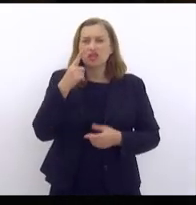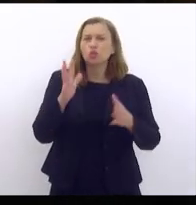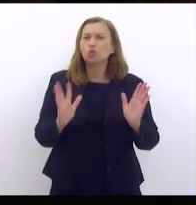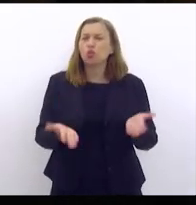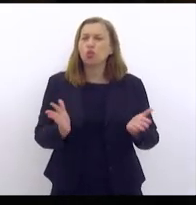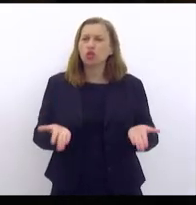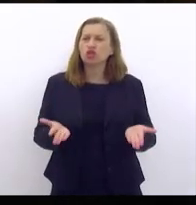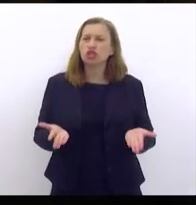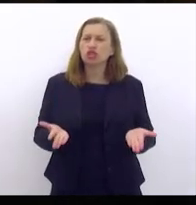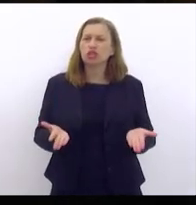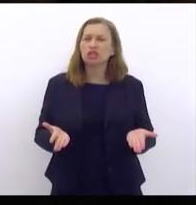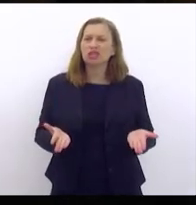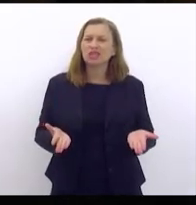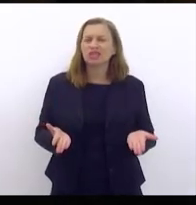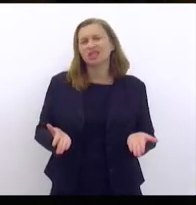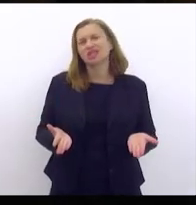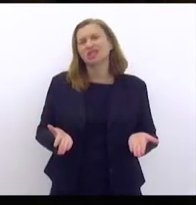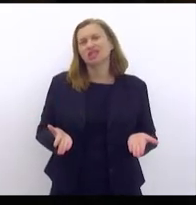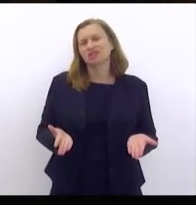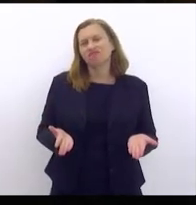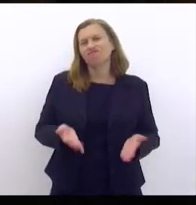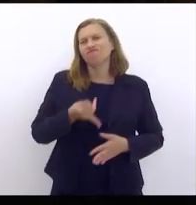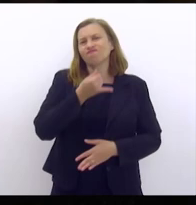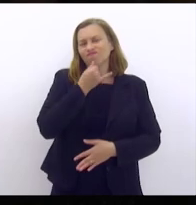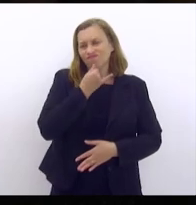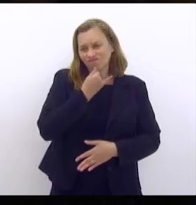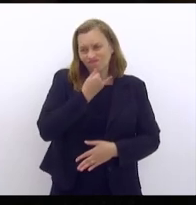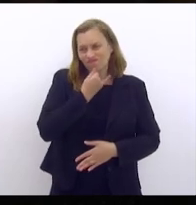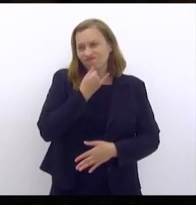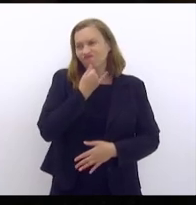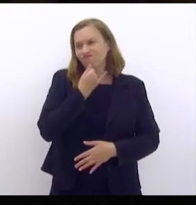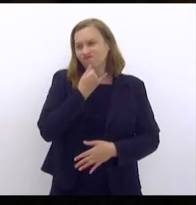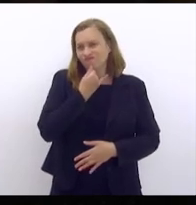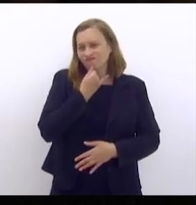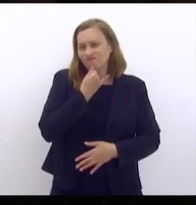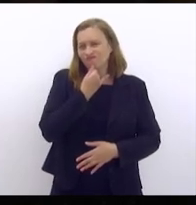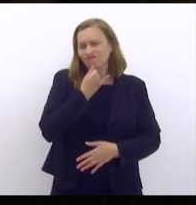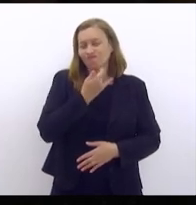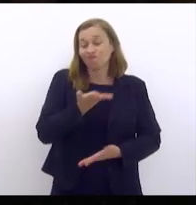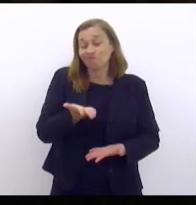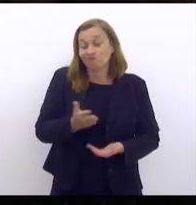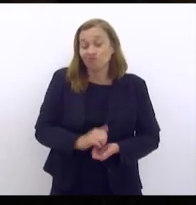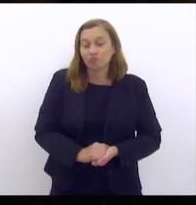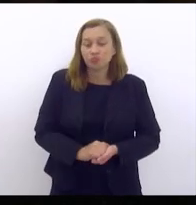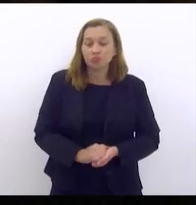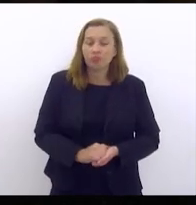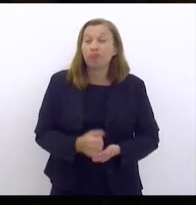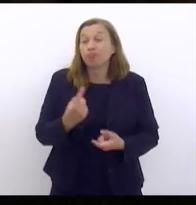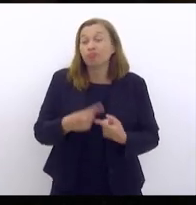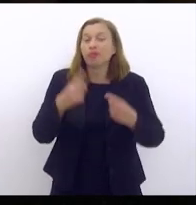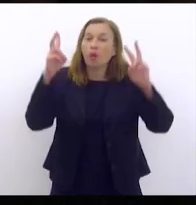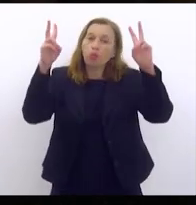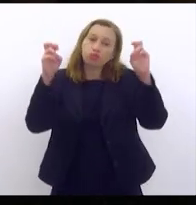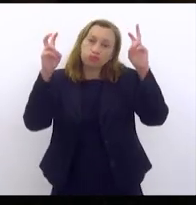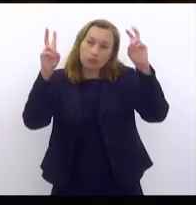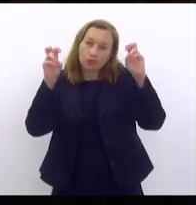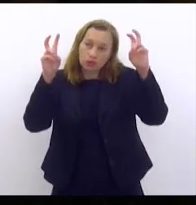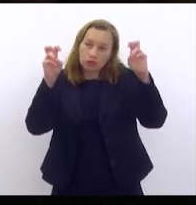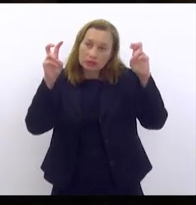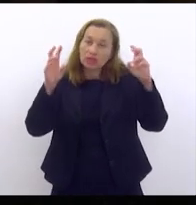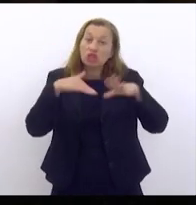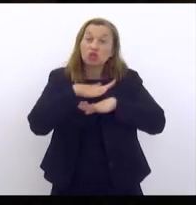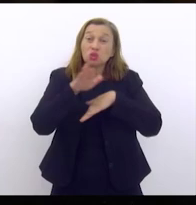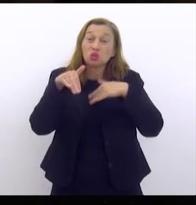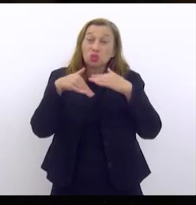hoje é uma lástima. É uma lástima. Porque este é um assunto que